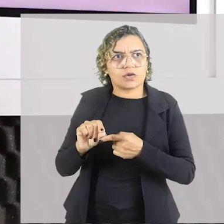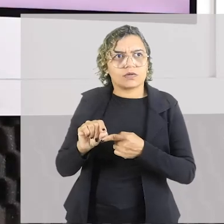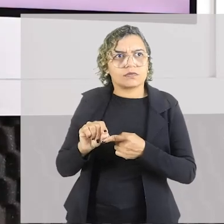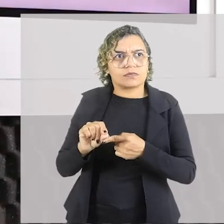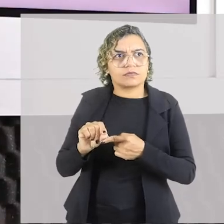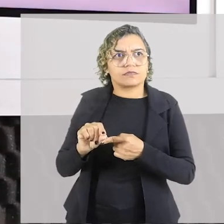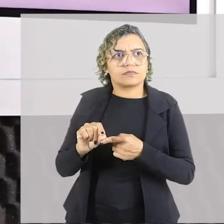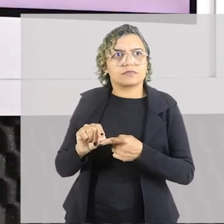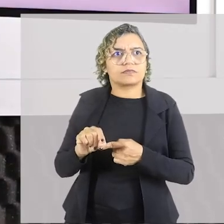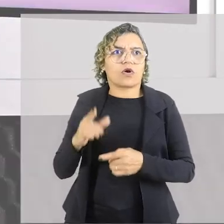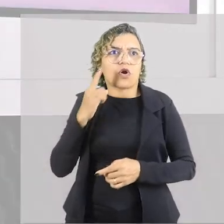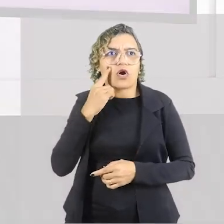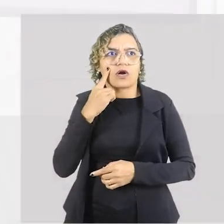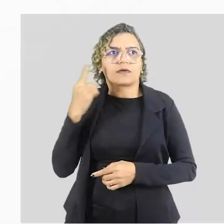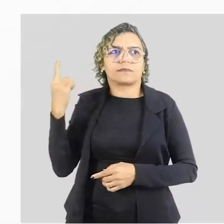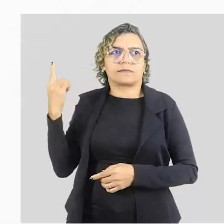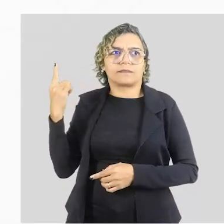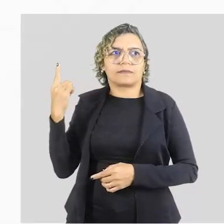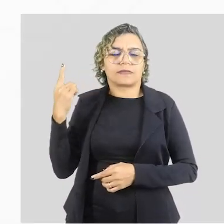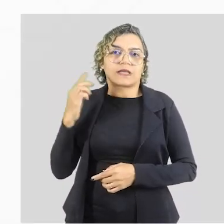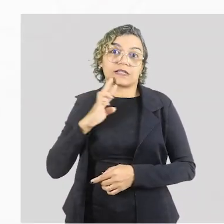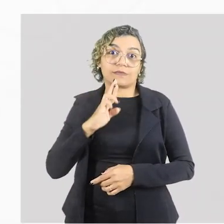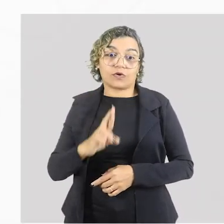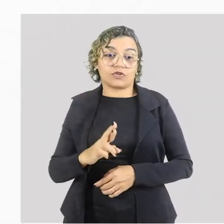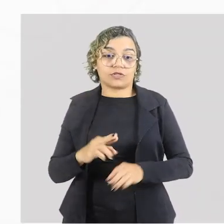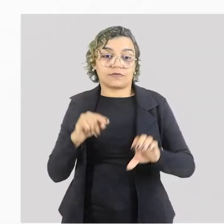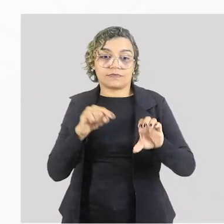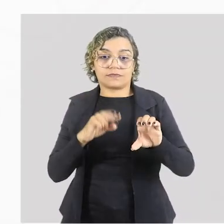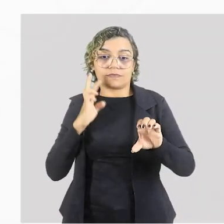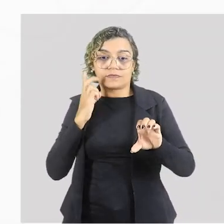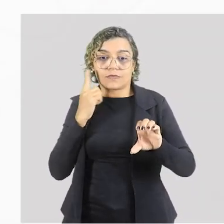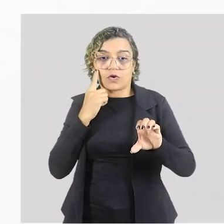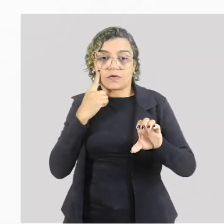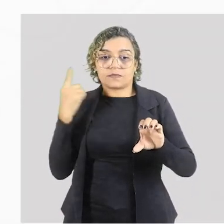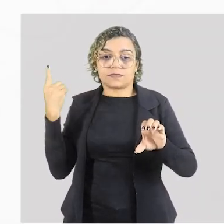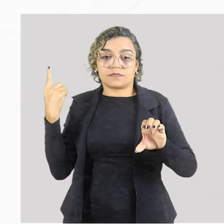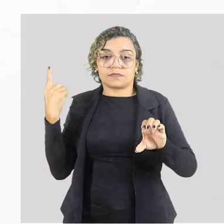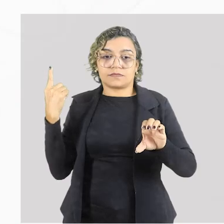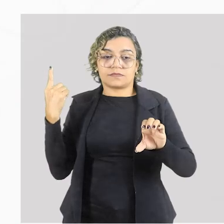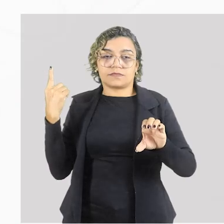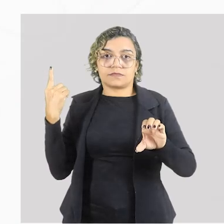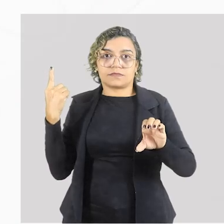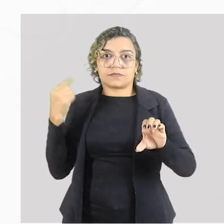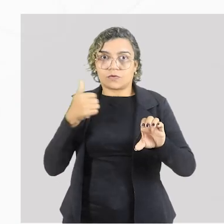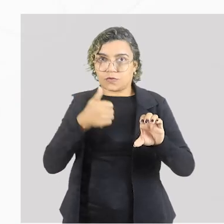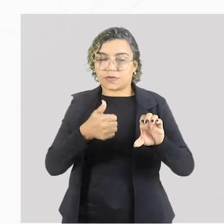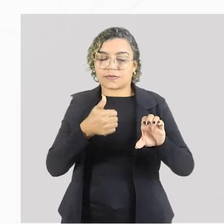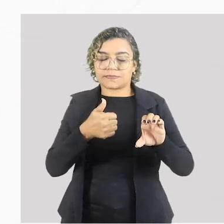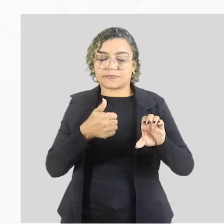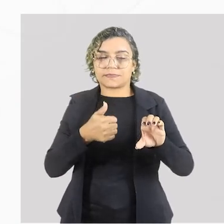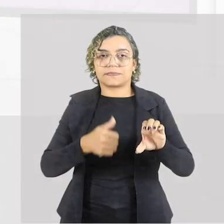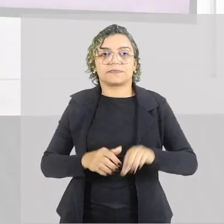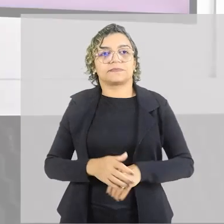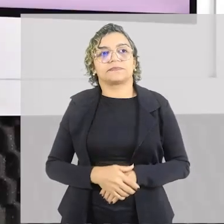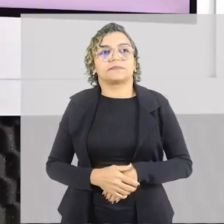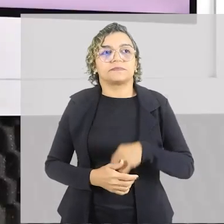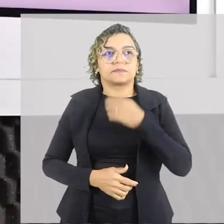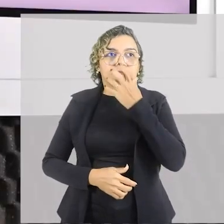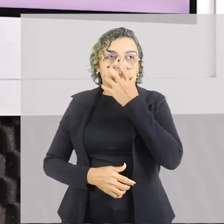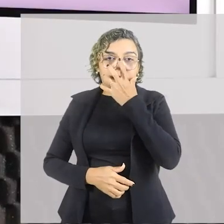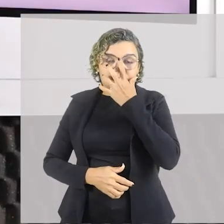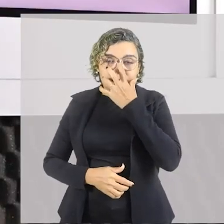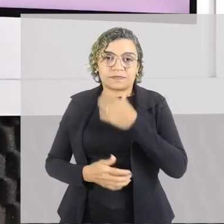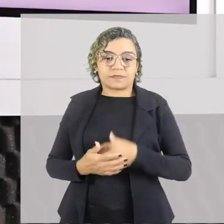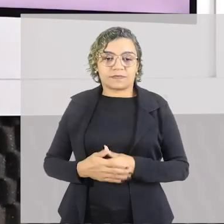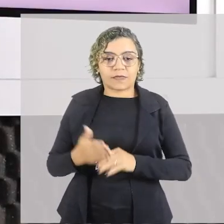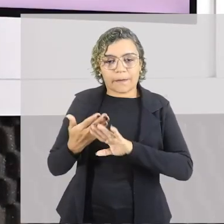condutividade elétrica, pronto, já achou tua resposta. Menor pressão de vapor e maior condutividade elétrica. Há